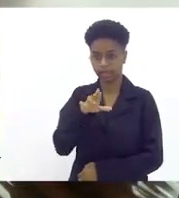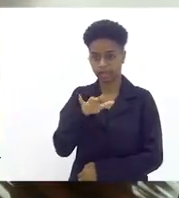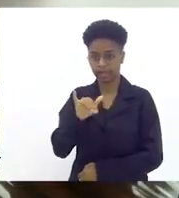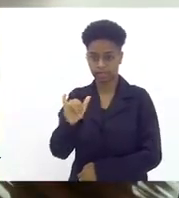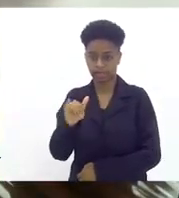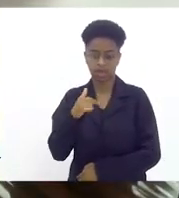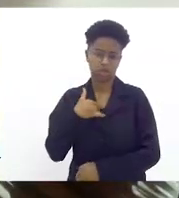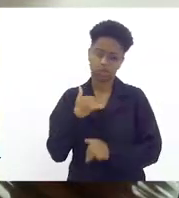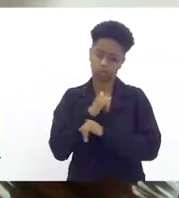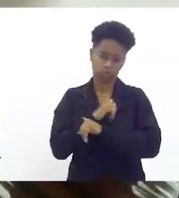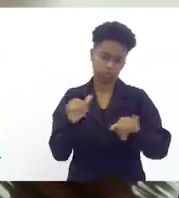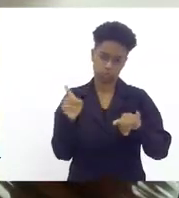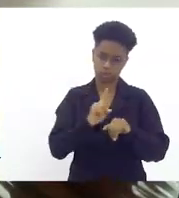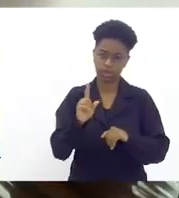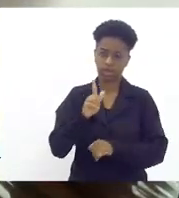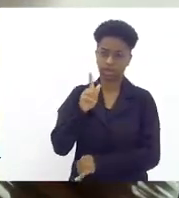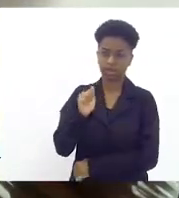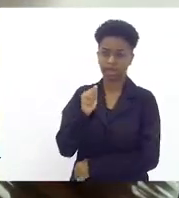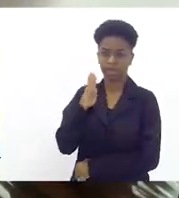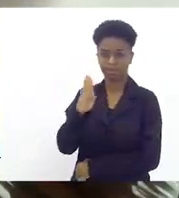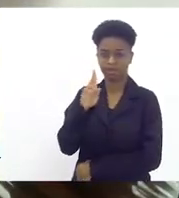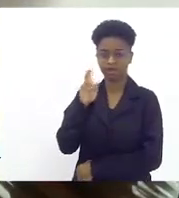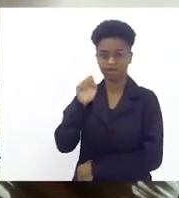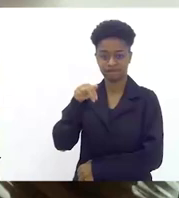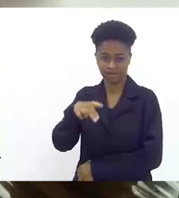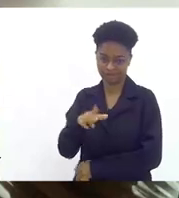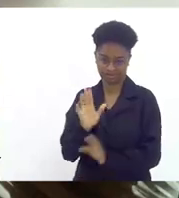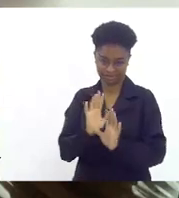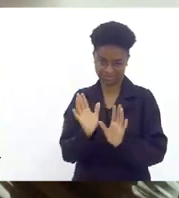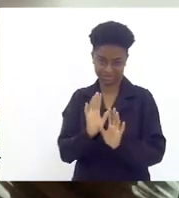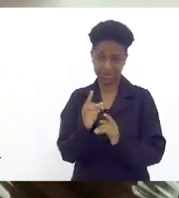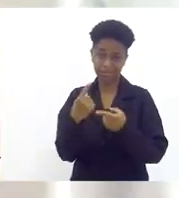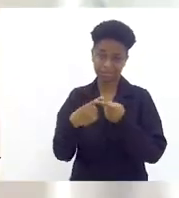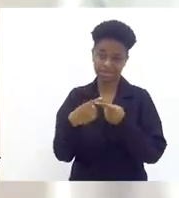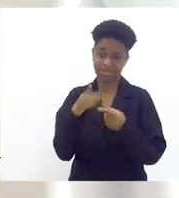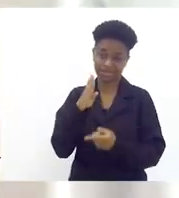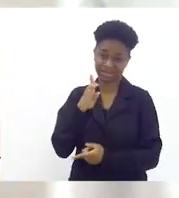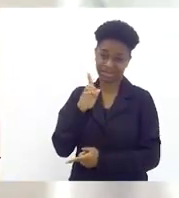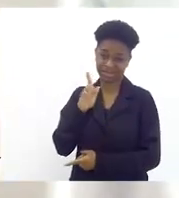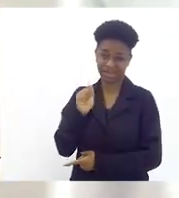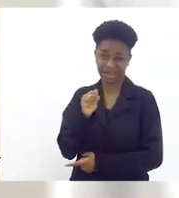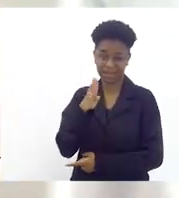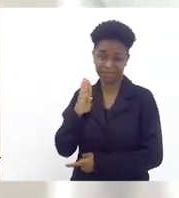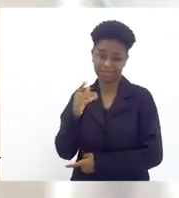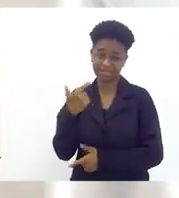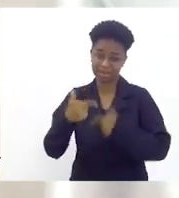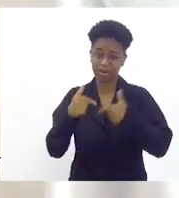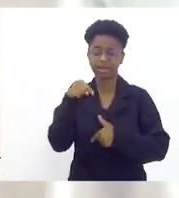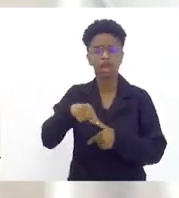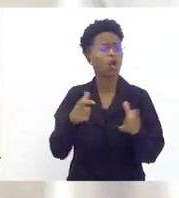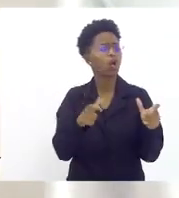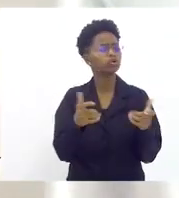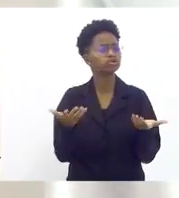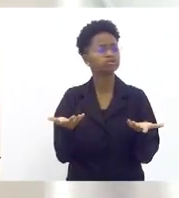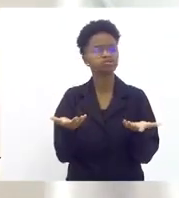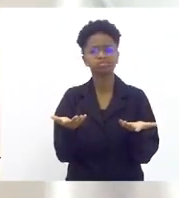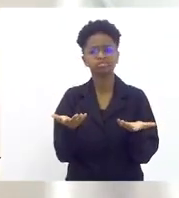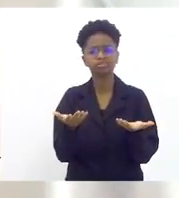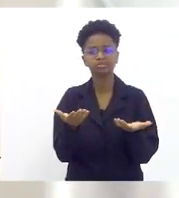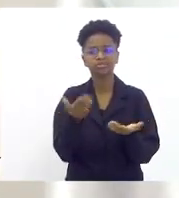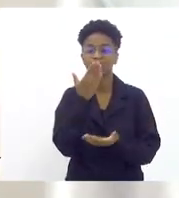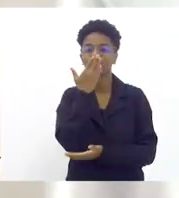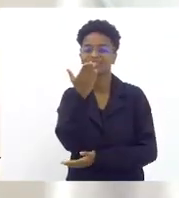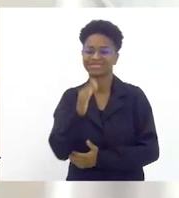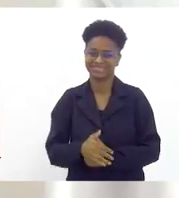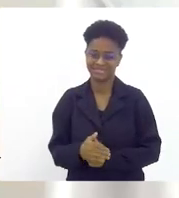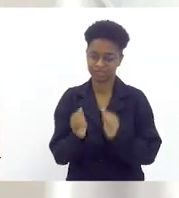Eu não vou anunciar a presença do Gabivan, porque o Gabivan trabalha aqui conosco. Cadê o Gabivan, inclusive? Ele